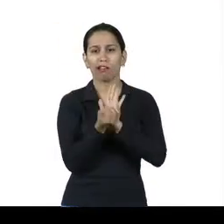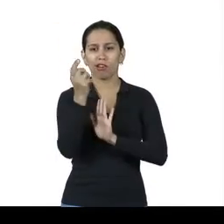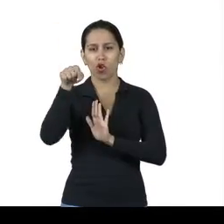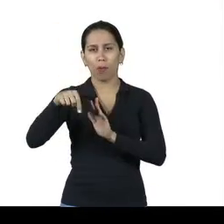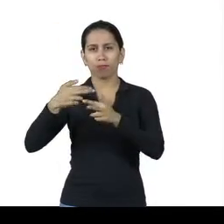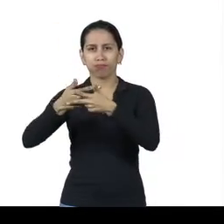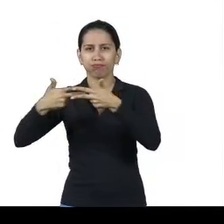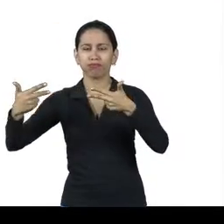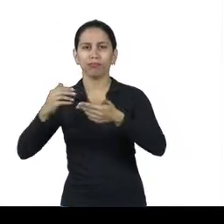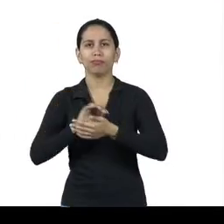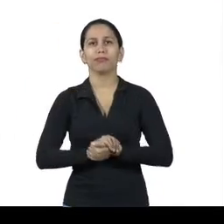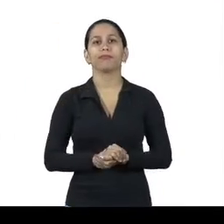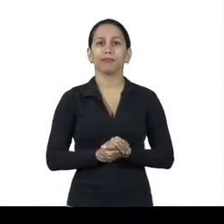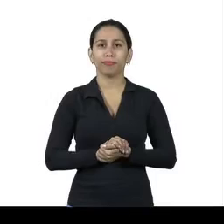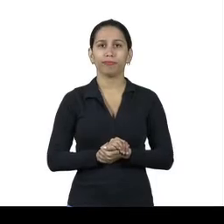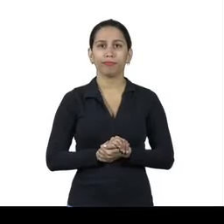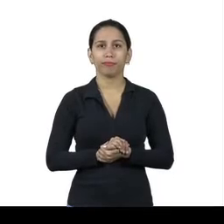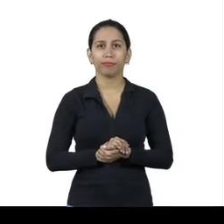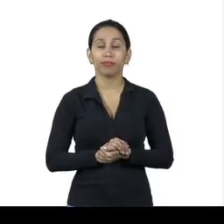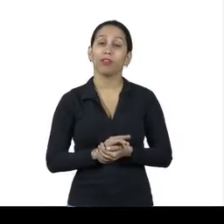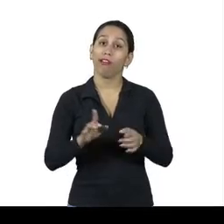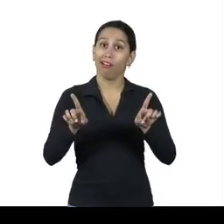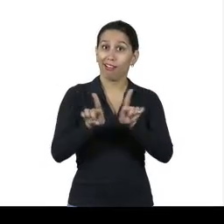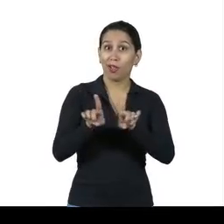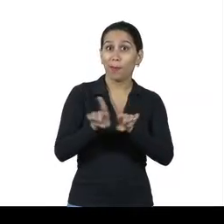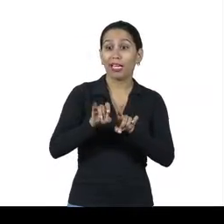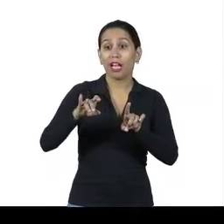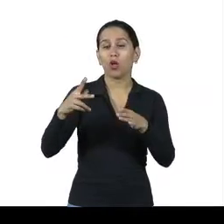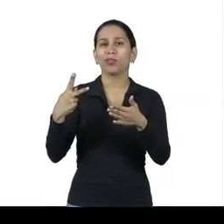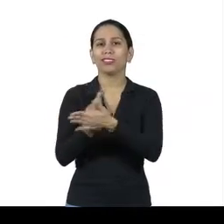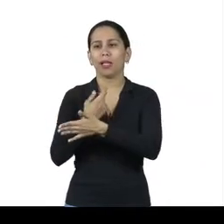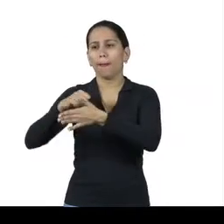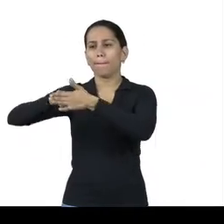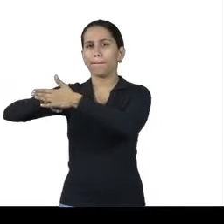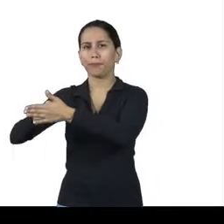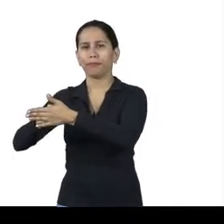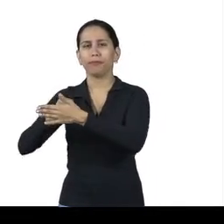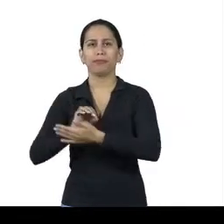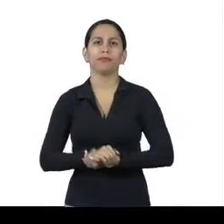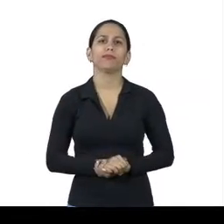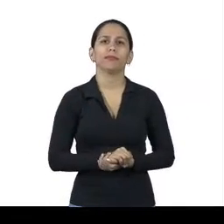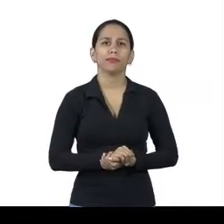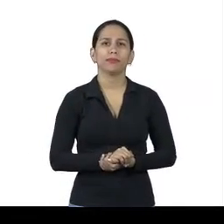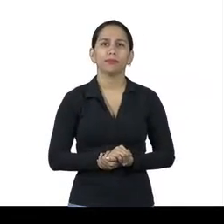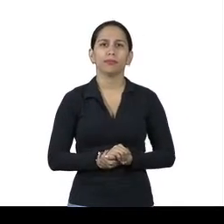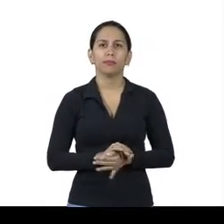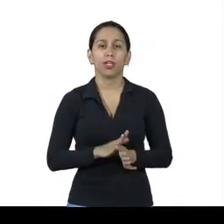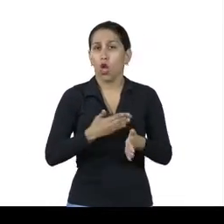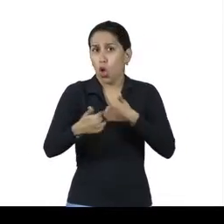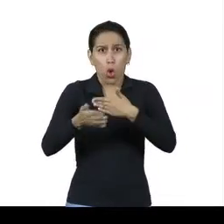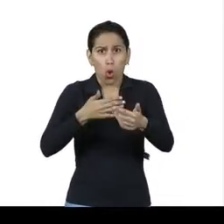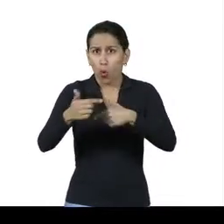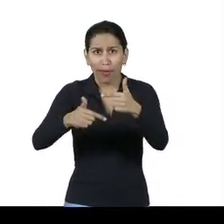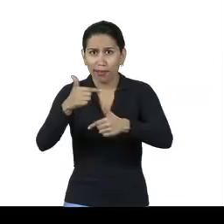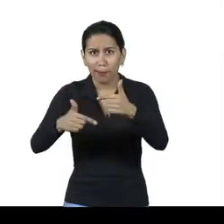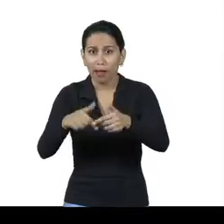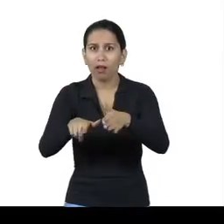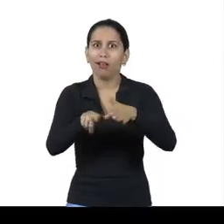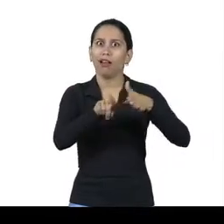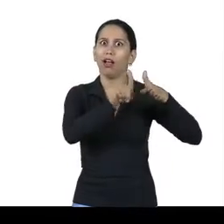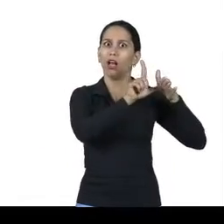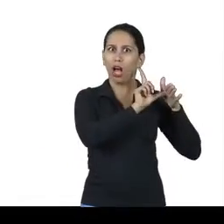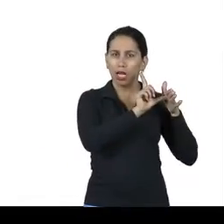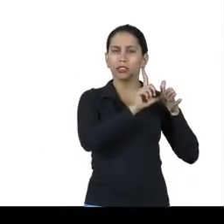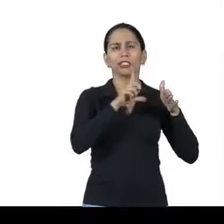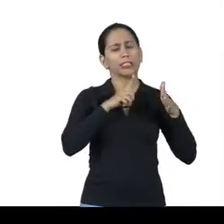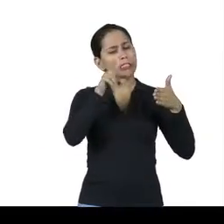travamento, dois deles devem ser dotados de travas. Antes de fazer qualquer tipo de serviço, você deve ter em